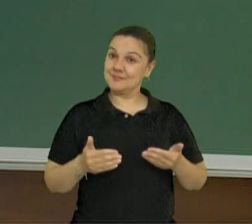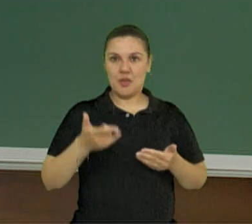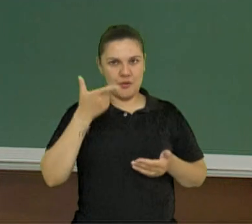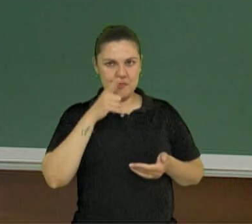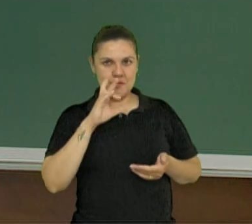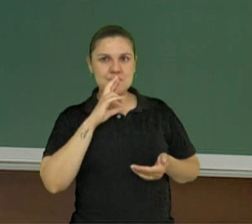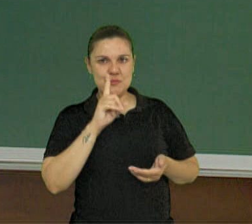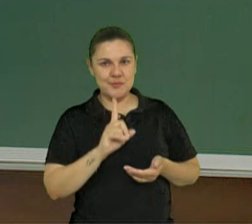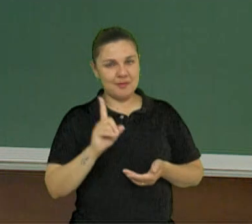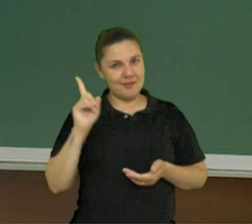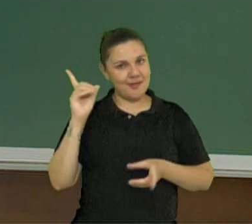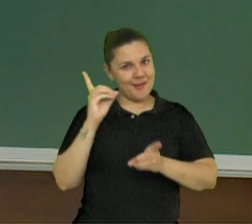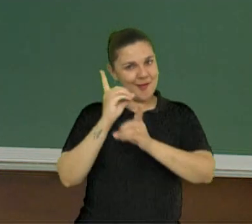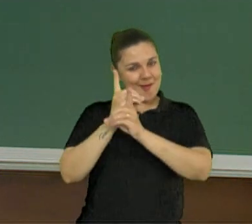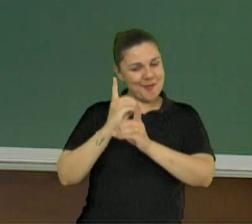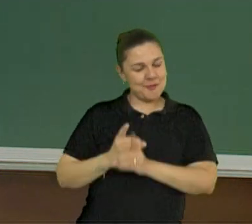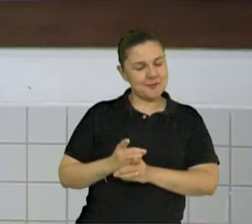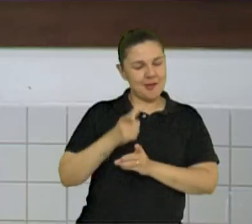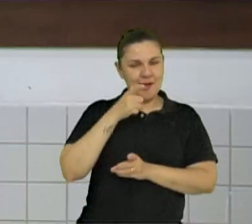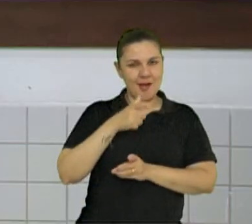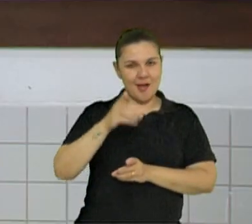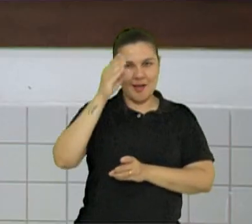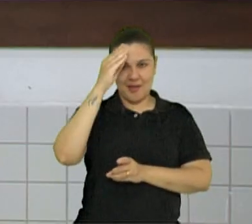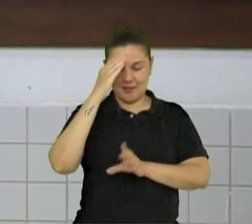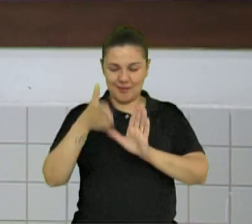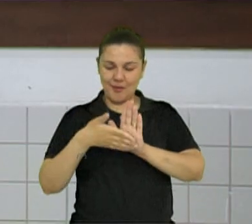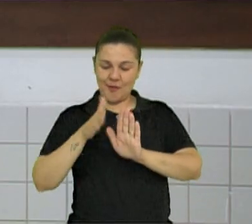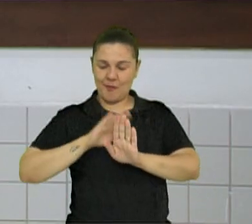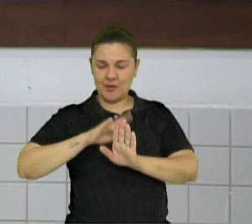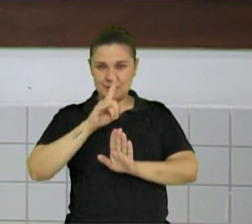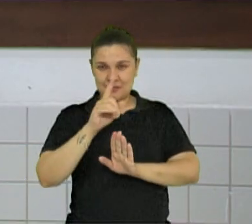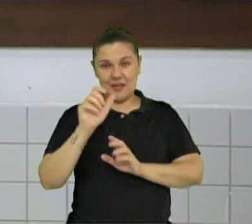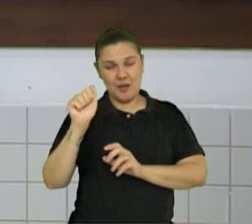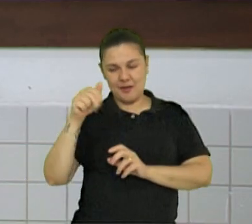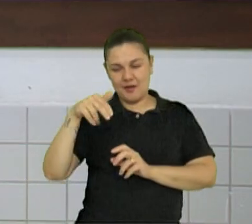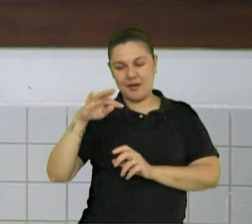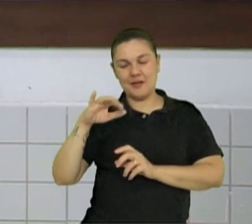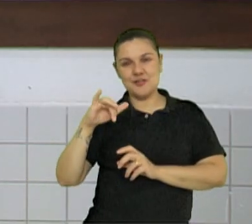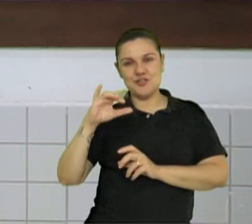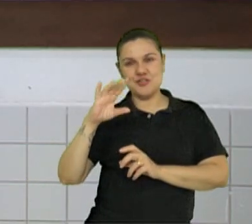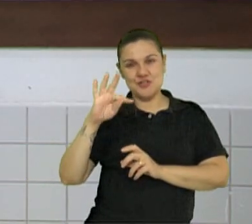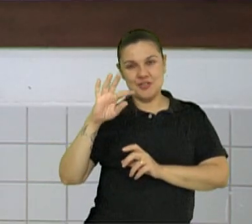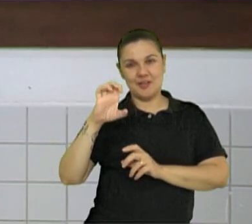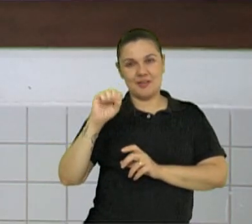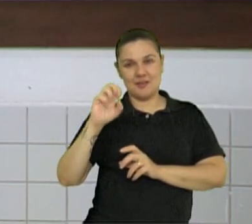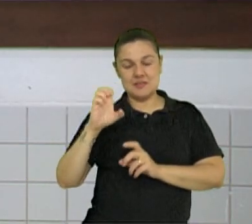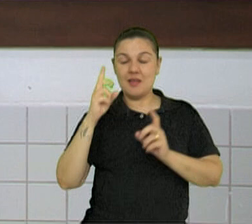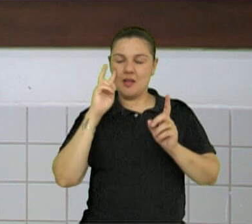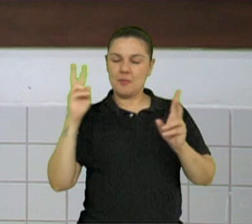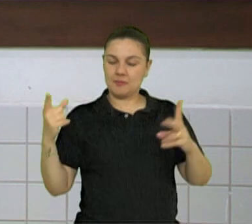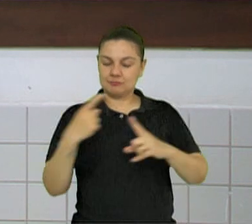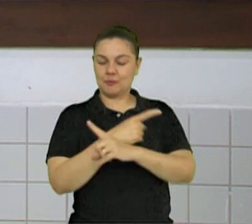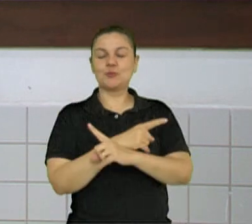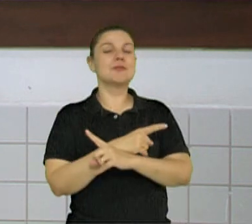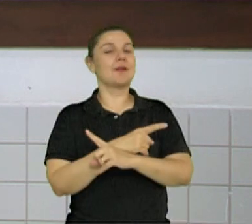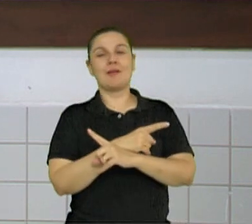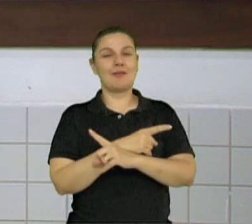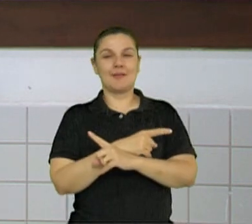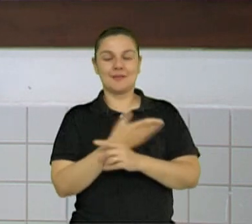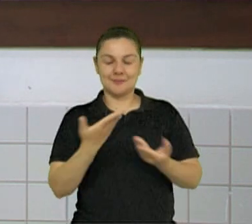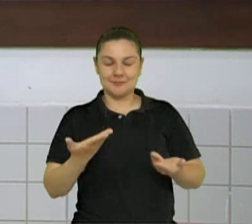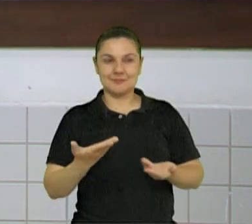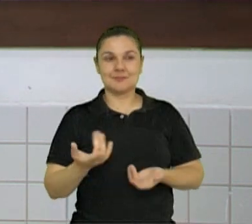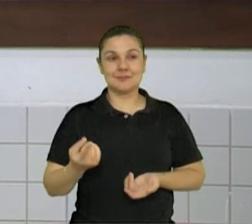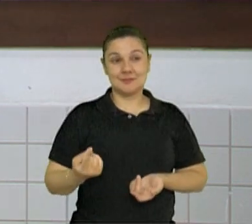Então, conseguiram localizar essa figura de linguagem, a antítese? Você lembra da antítese, aquela contrária, que traz essa ideia contrária?